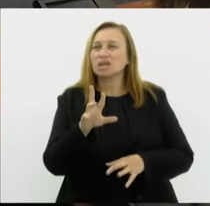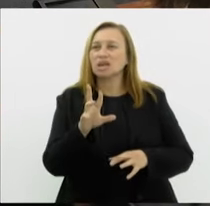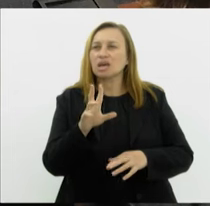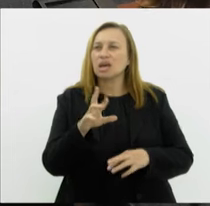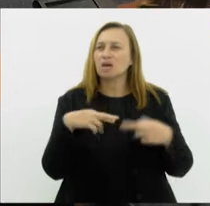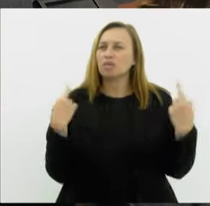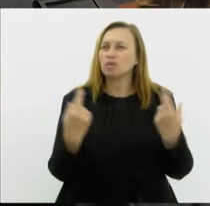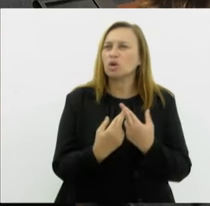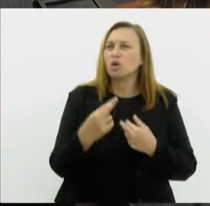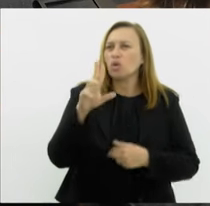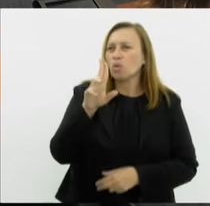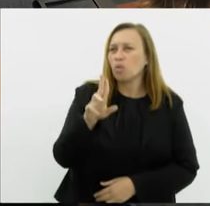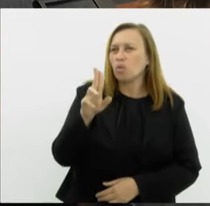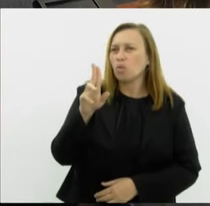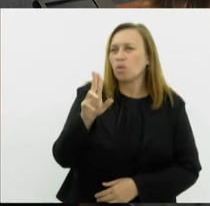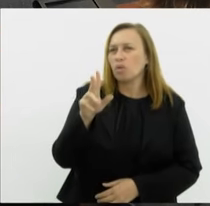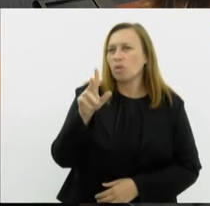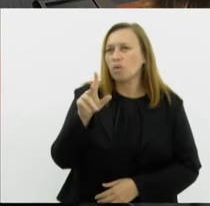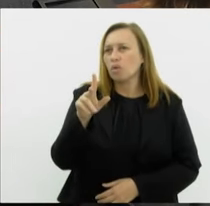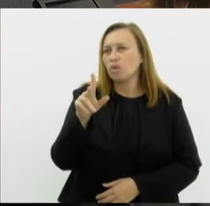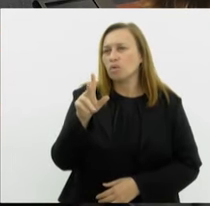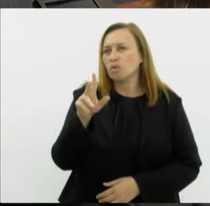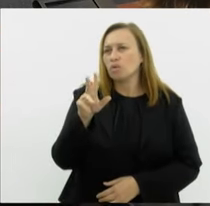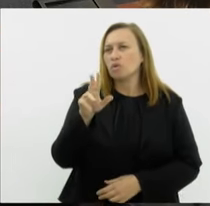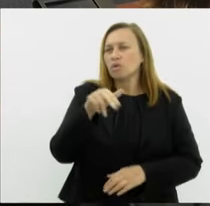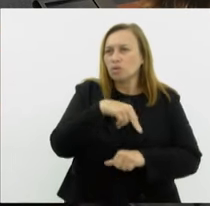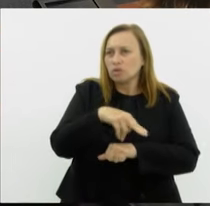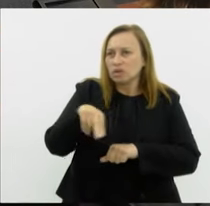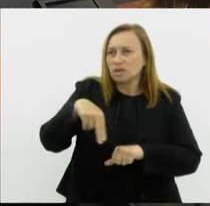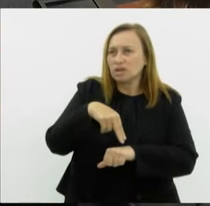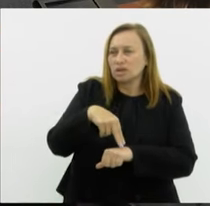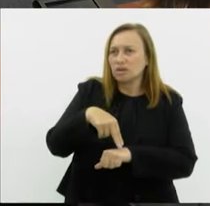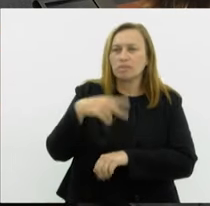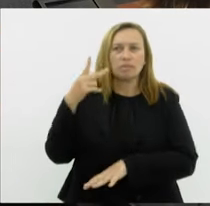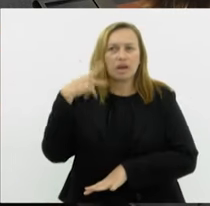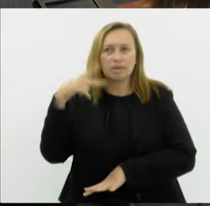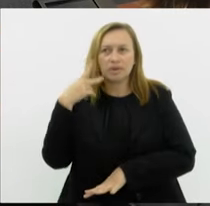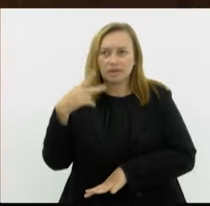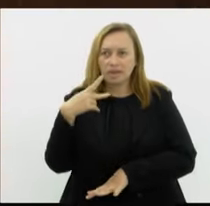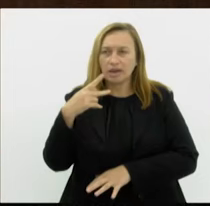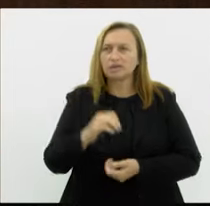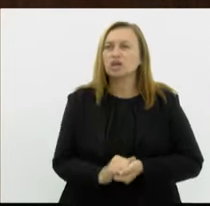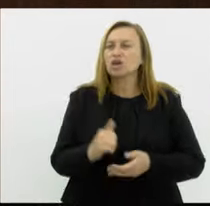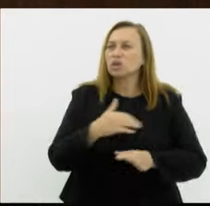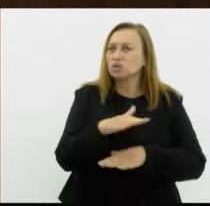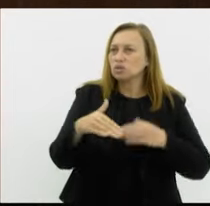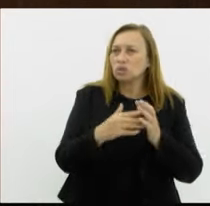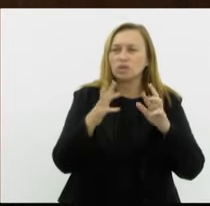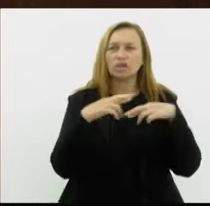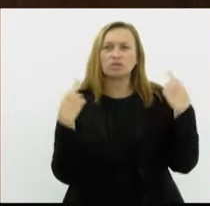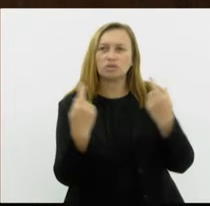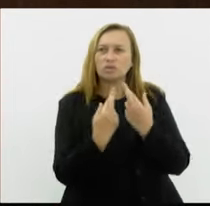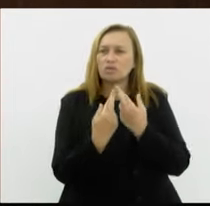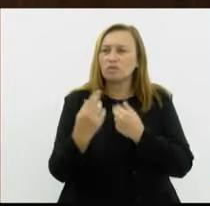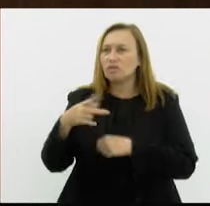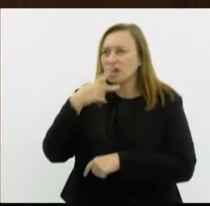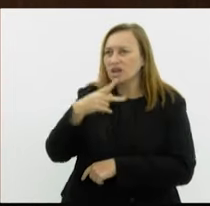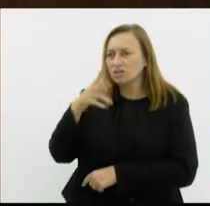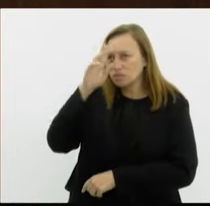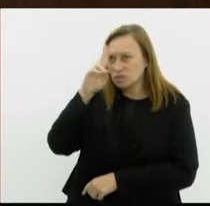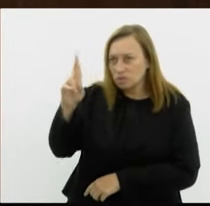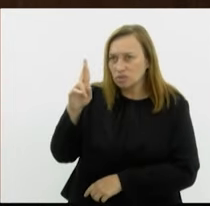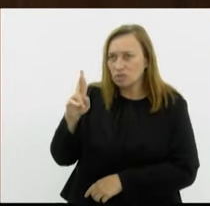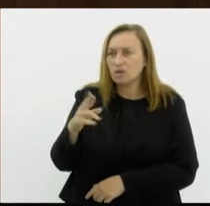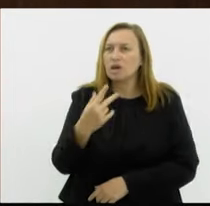UPM, que é a União Parlamentar do Mercosul, e em todas as reuniões hoje eu falei de Vossa Excelência, também na reunião da UNALI, que a